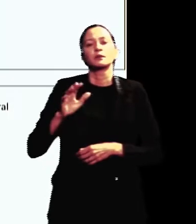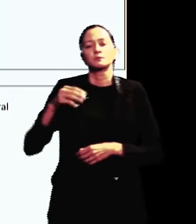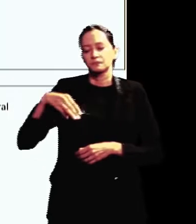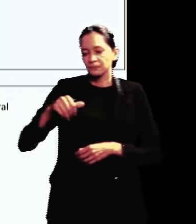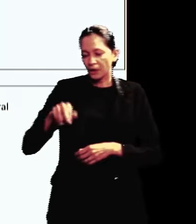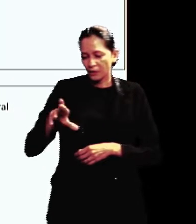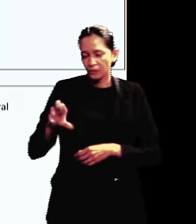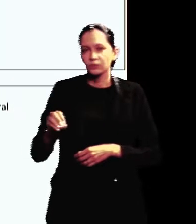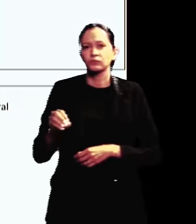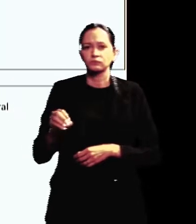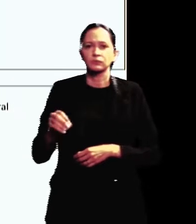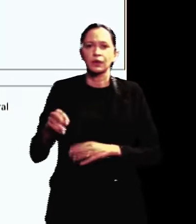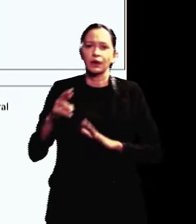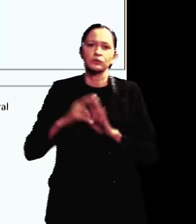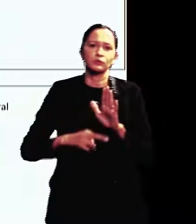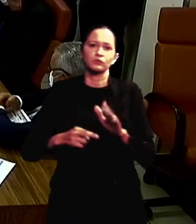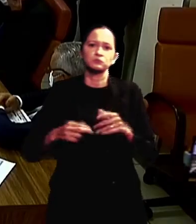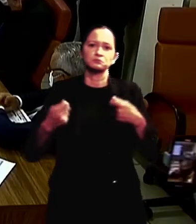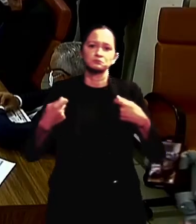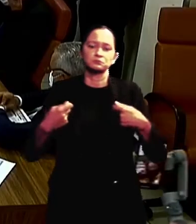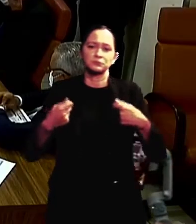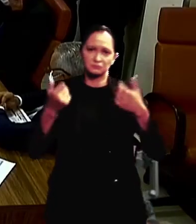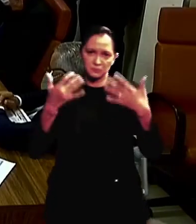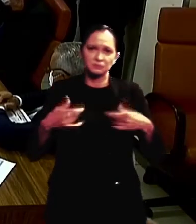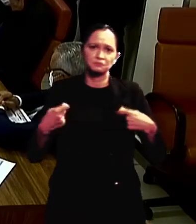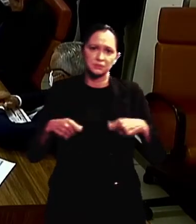presente veto. Portanto, o veto está em discussão.